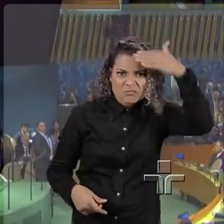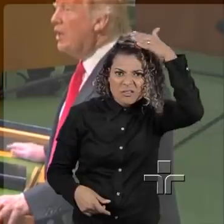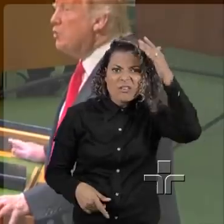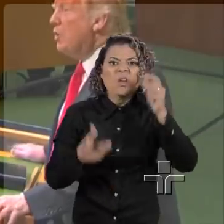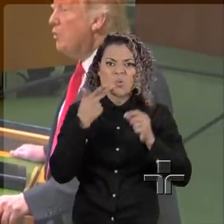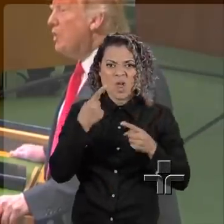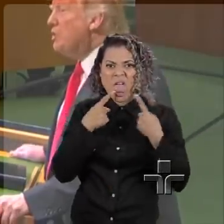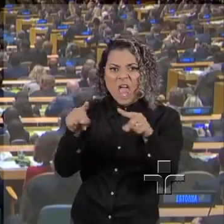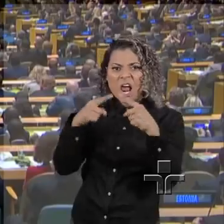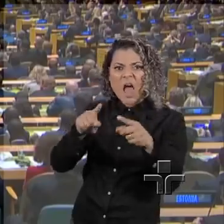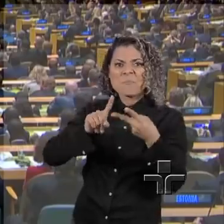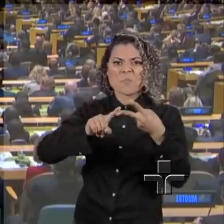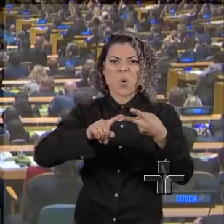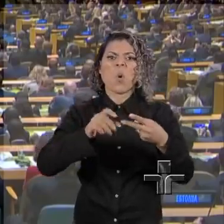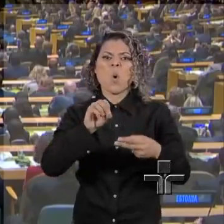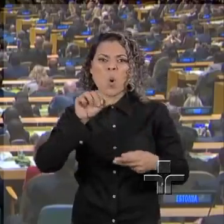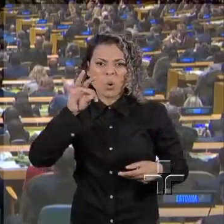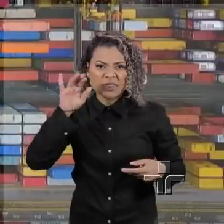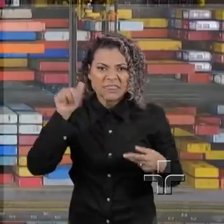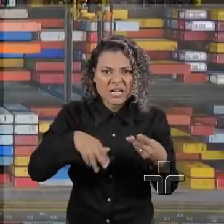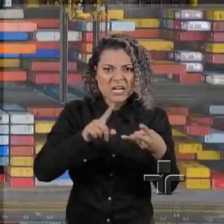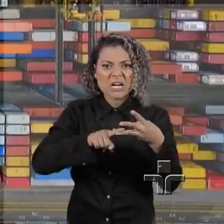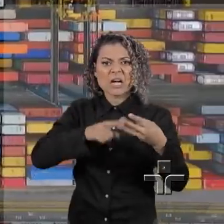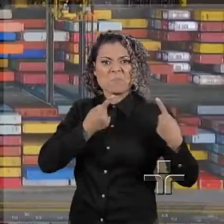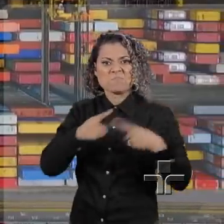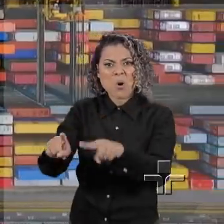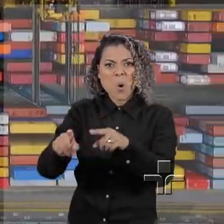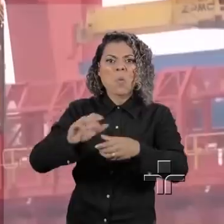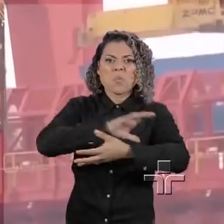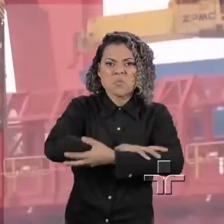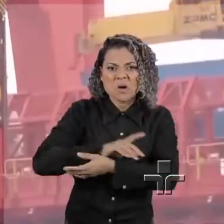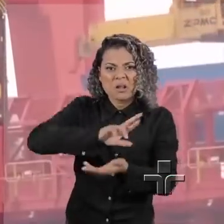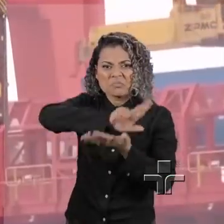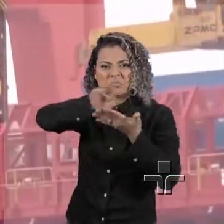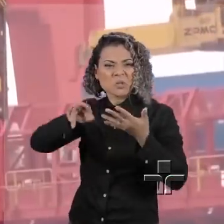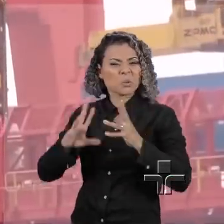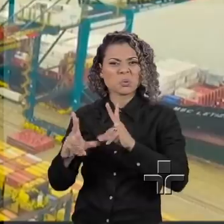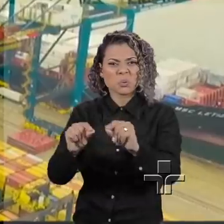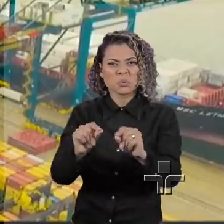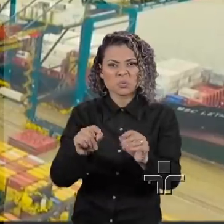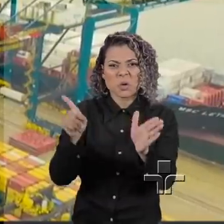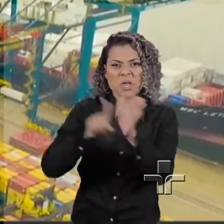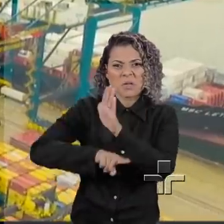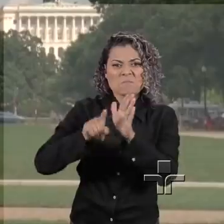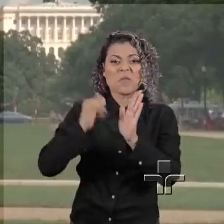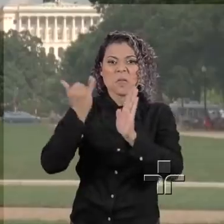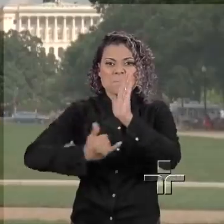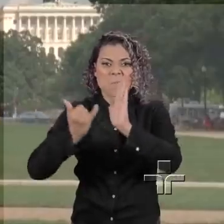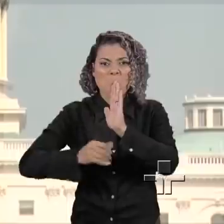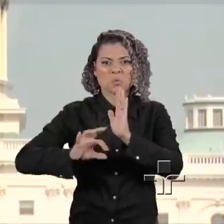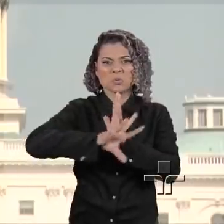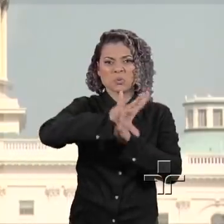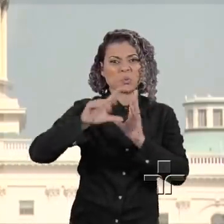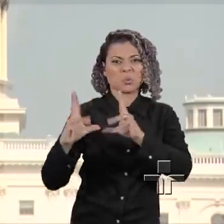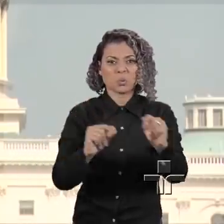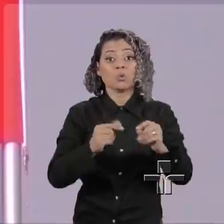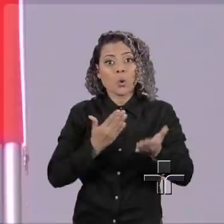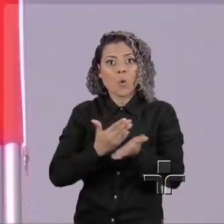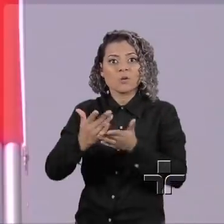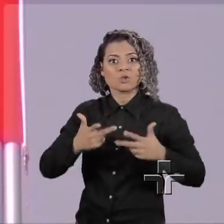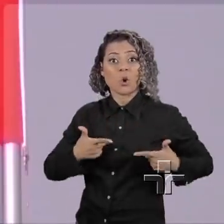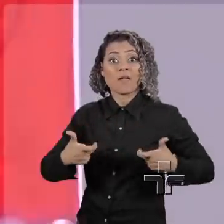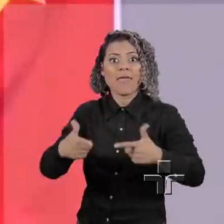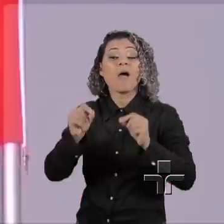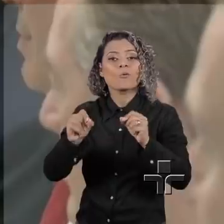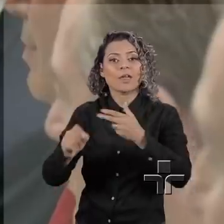OTAN, líderes europeus e acordos mundiais, sobretaxou a importação de produtos da Europa, da América e iniciou uma guerra comercial com